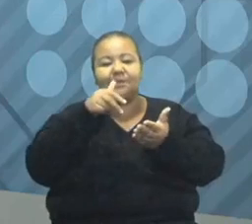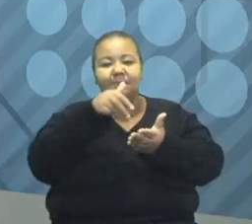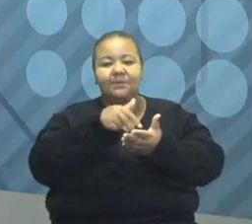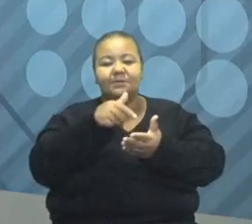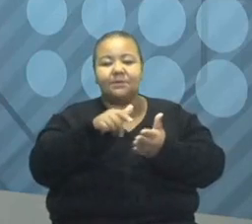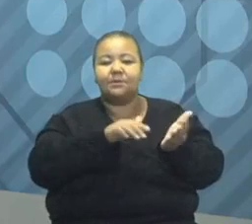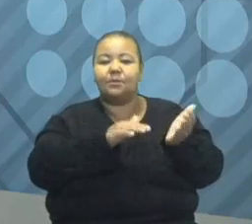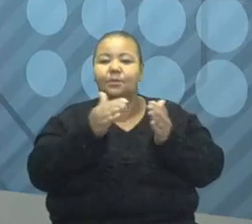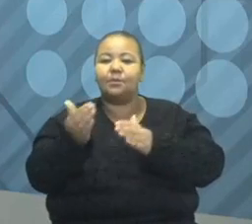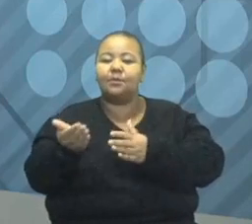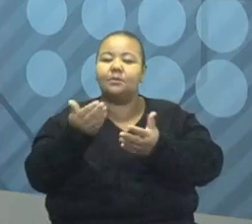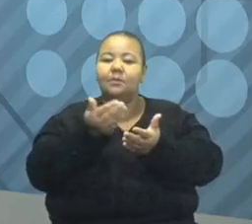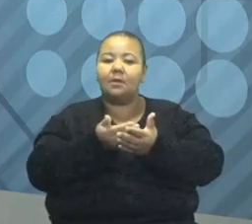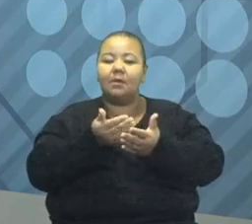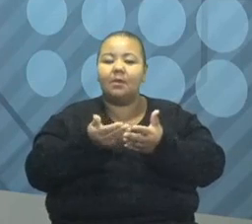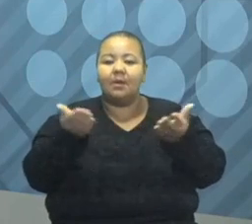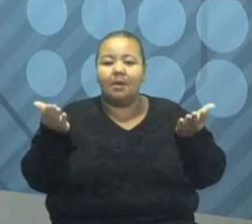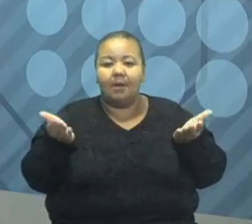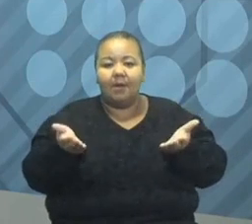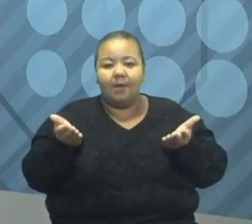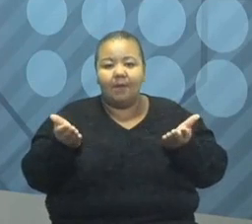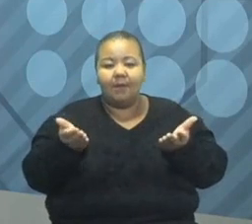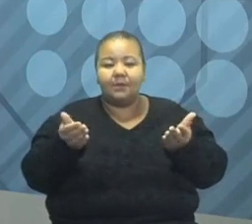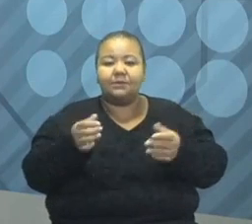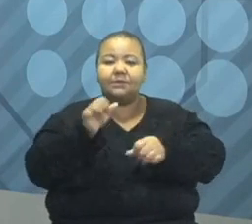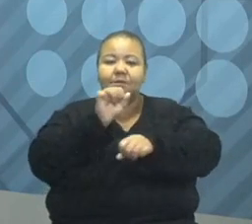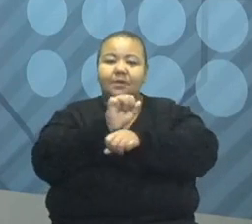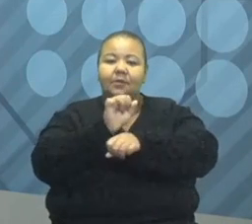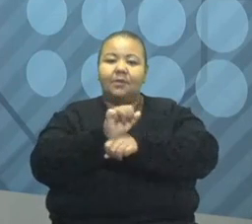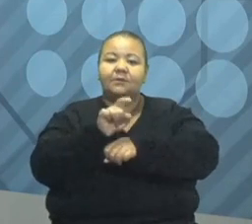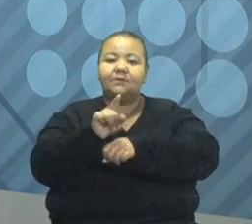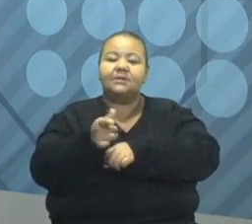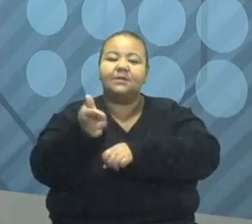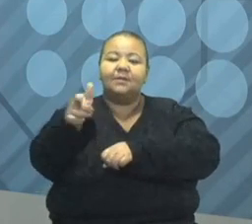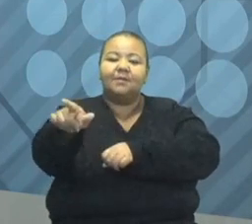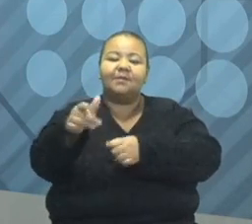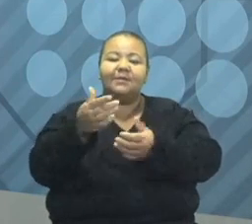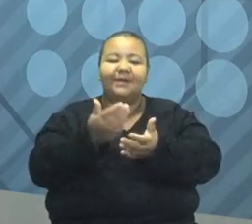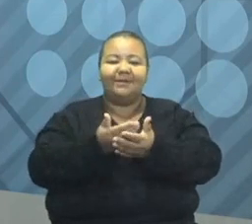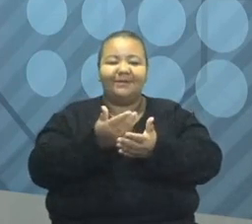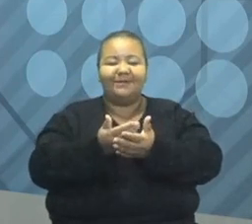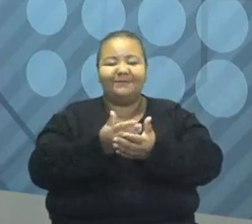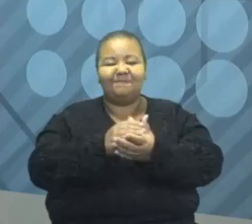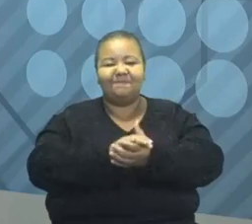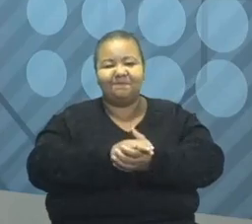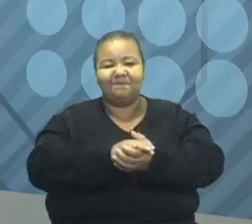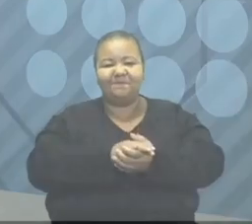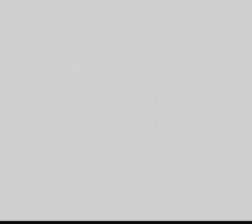participação ao longo da nossa aula de hoje e aguardo você para a nossa próxima aula.